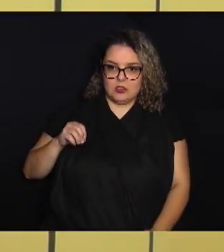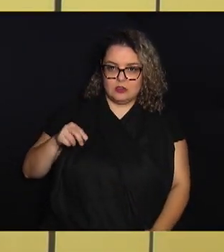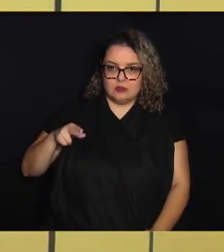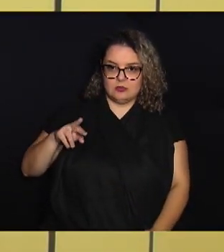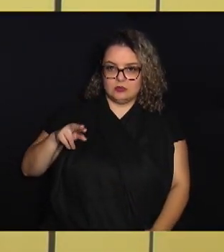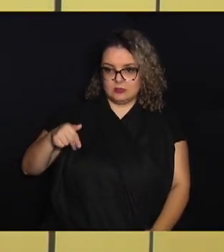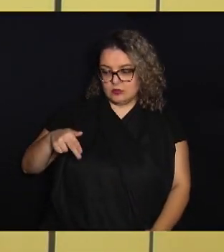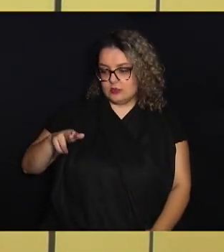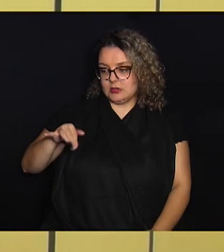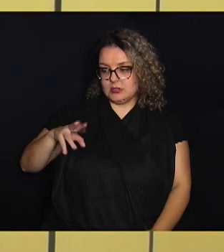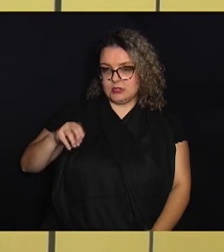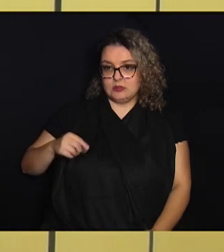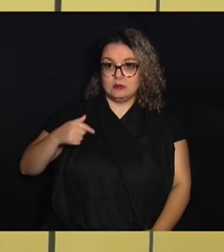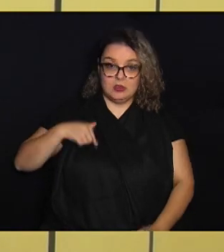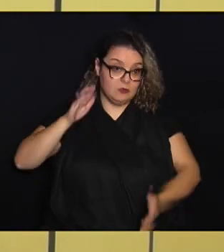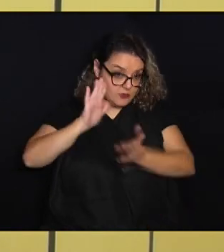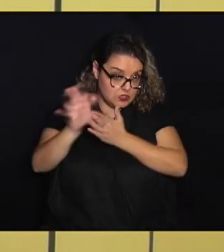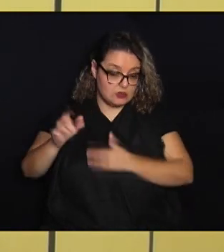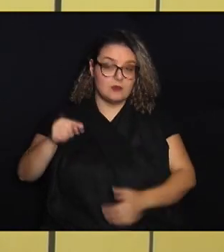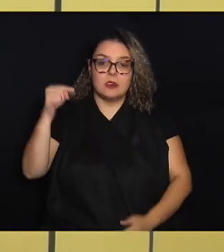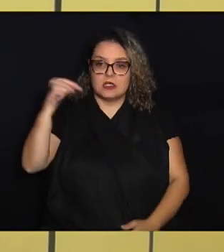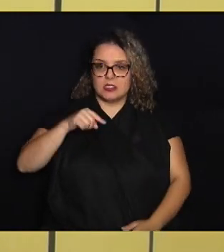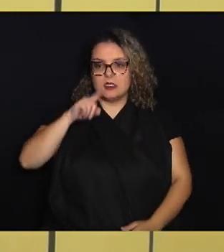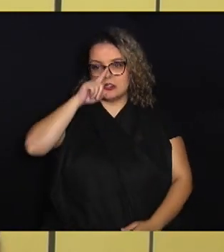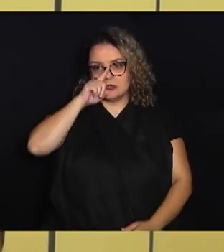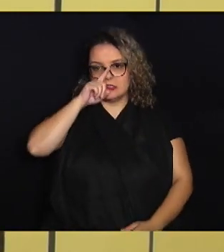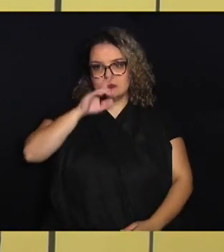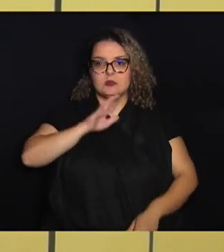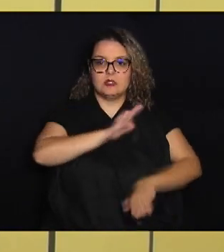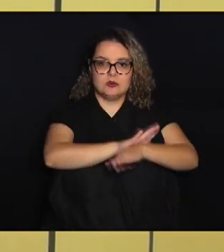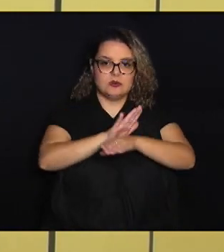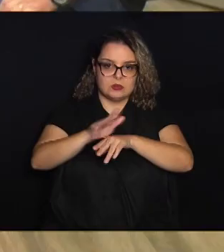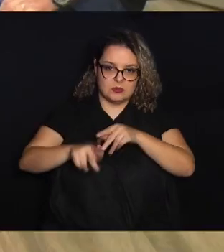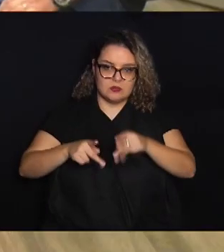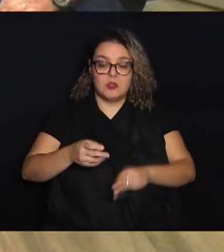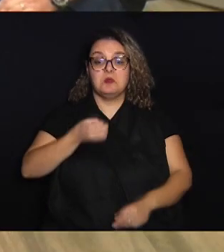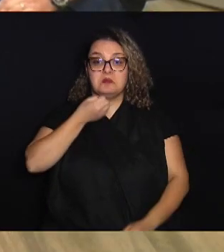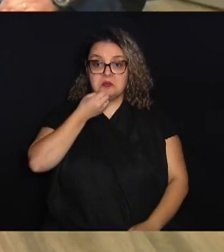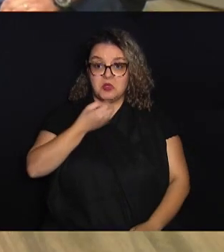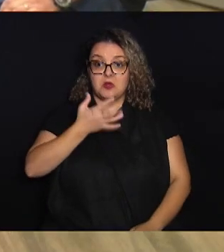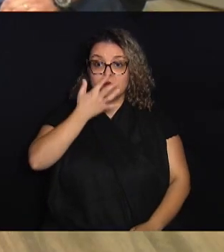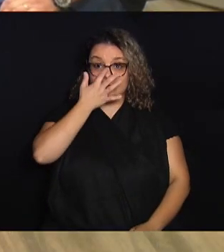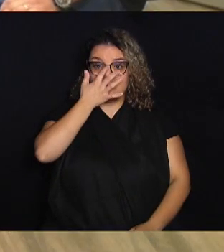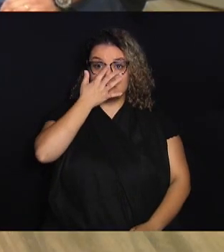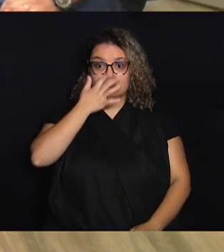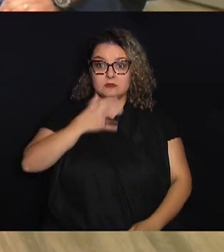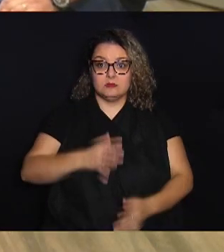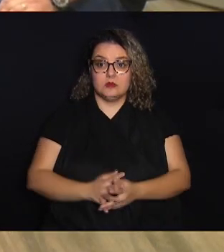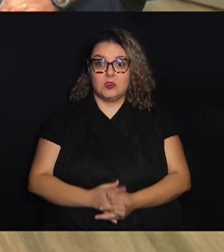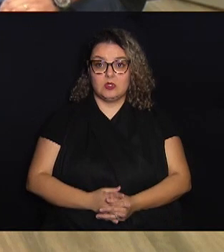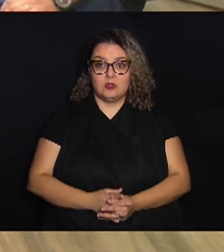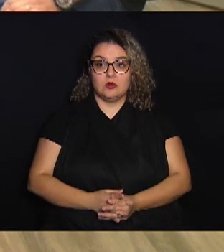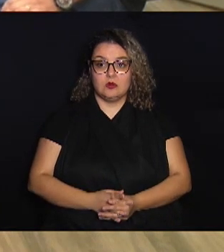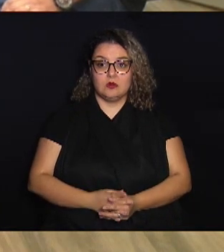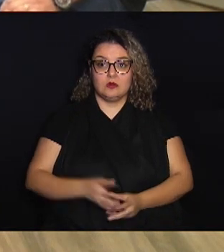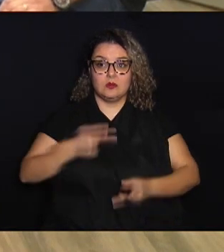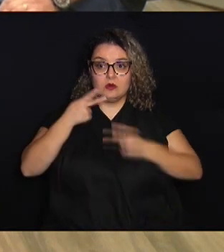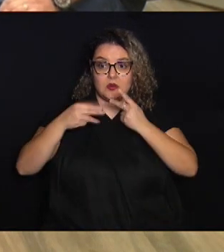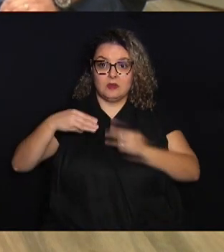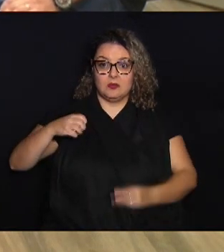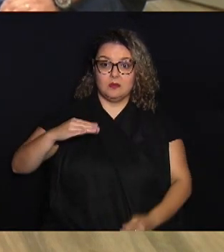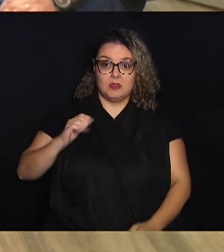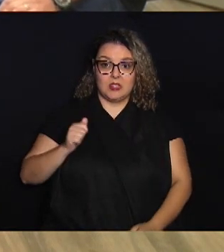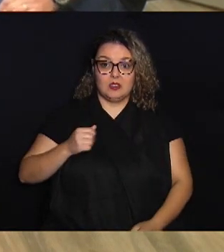rico. Ele ficou na cidade, arriscou a própria vida e ajudou a população. Boa. Bom, vamos falar mais um pouquinho sobre o Meca, como